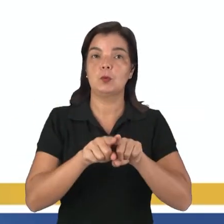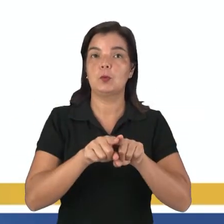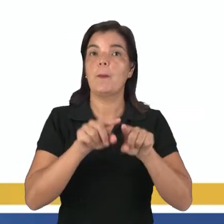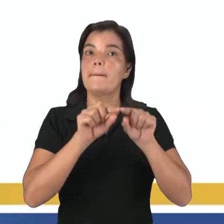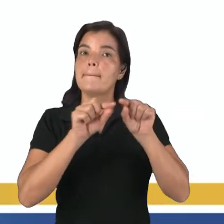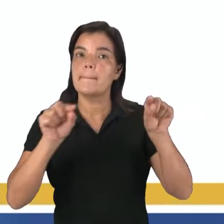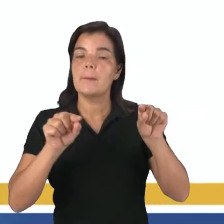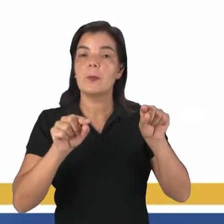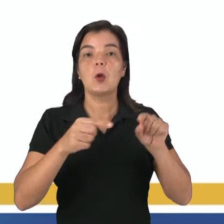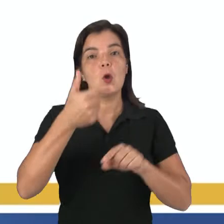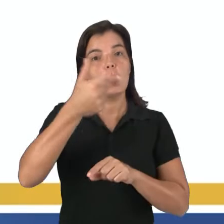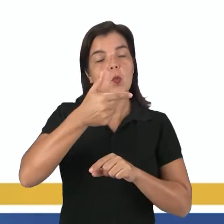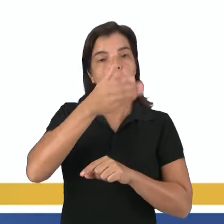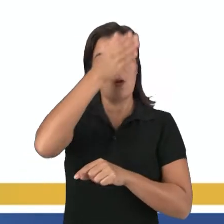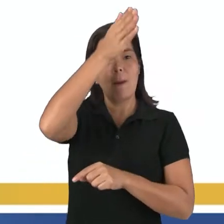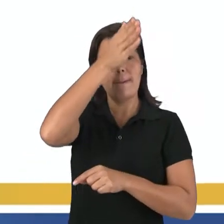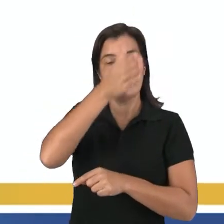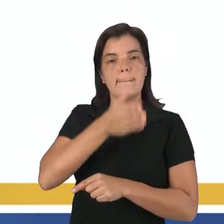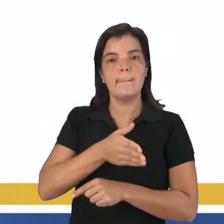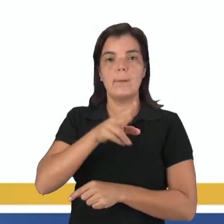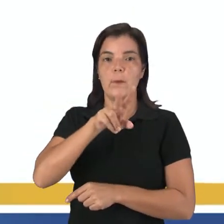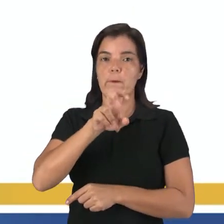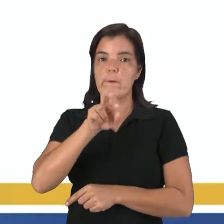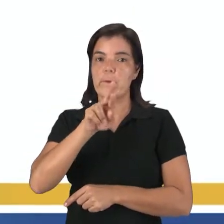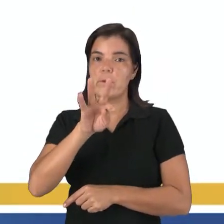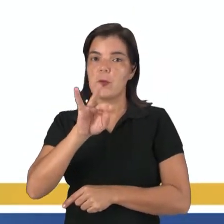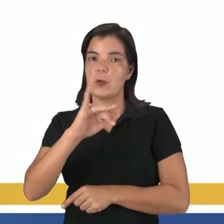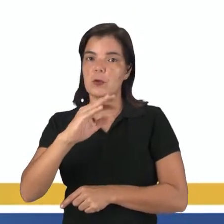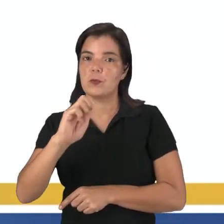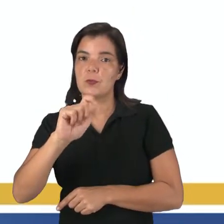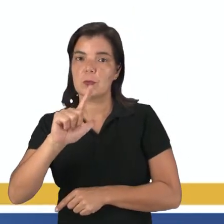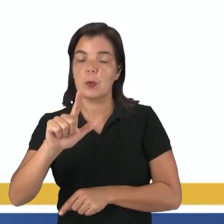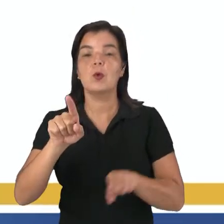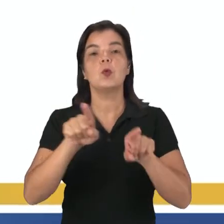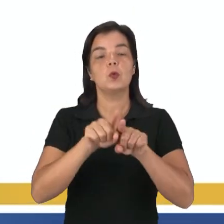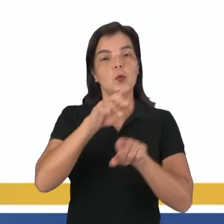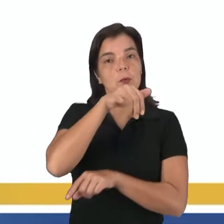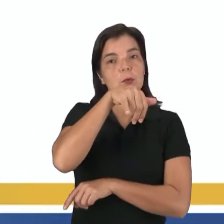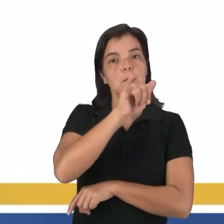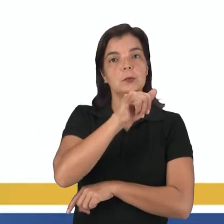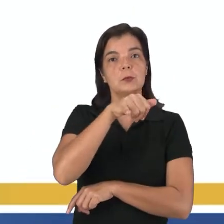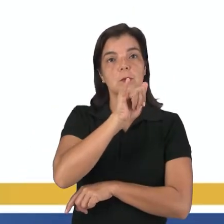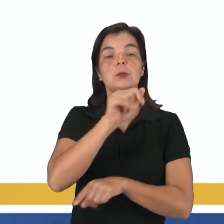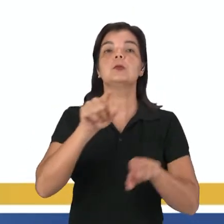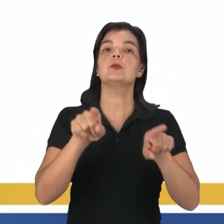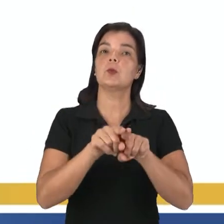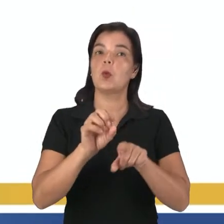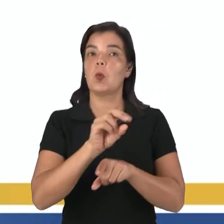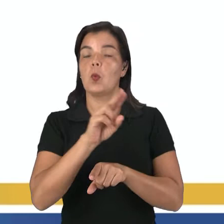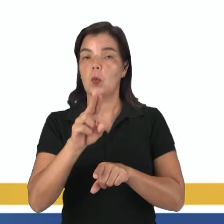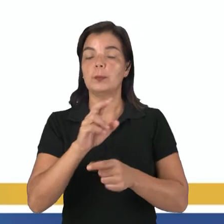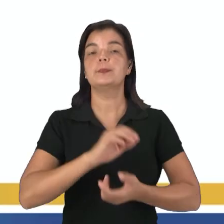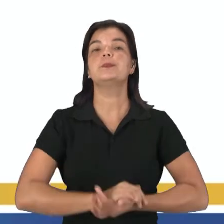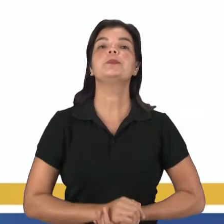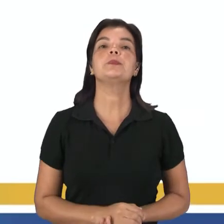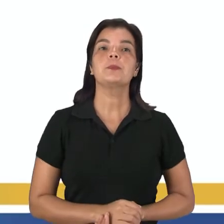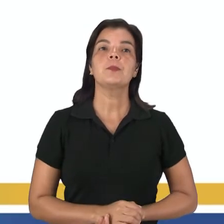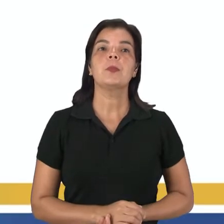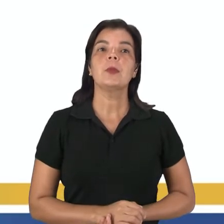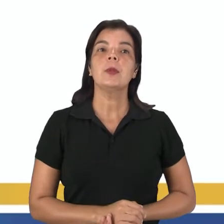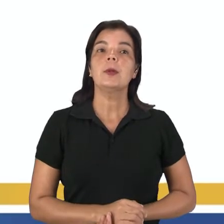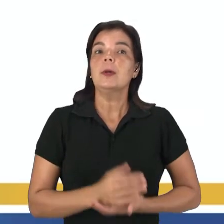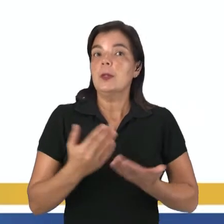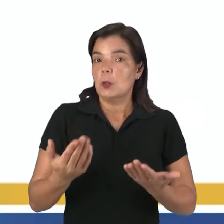eixo X e o segundo a posição na reta vertical chamada e de reta Y ou eixo